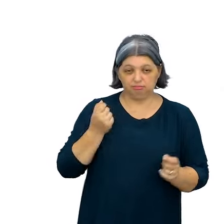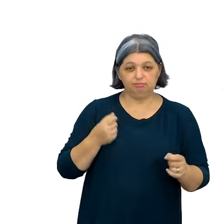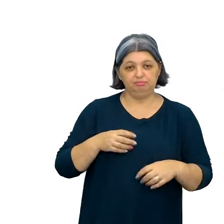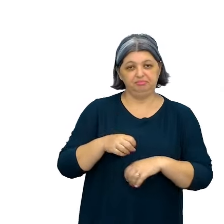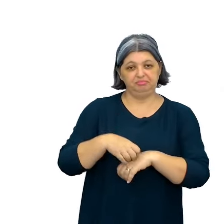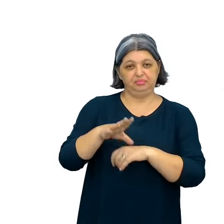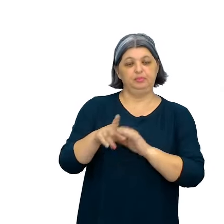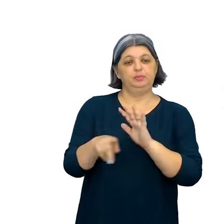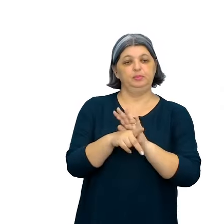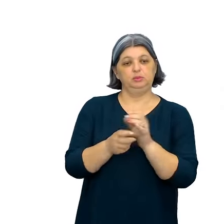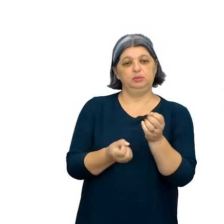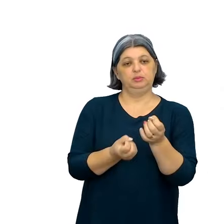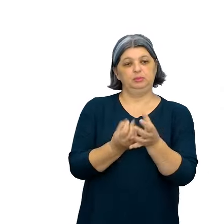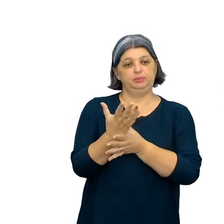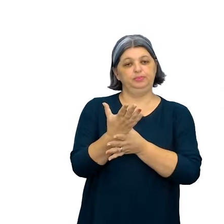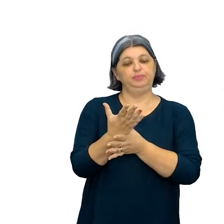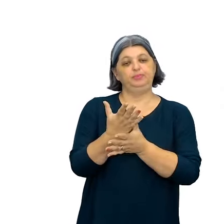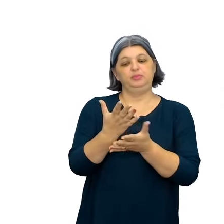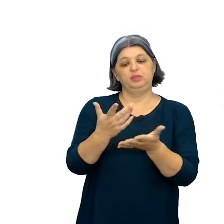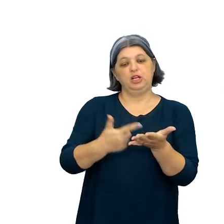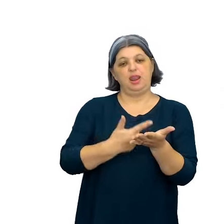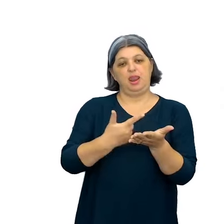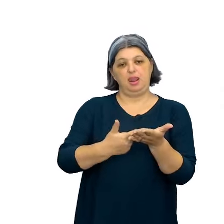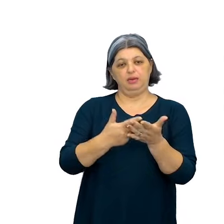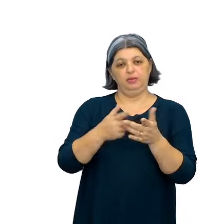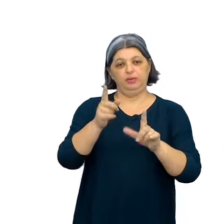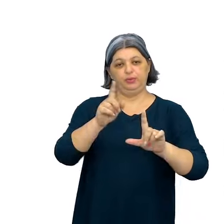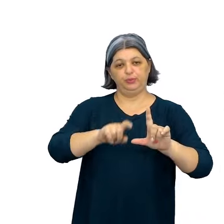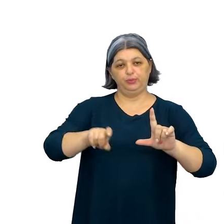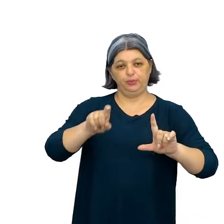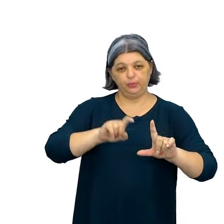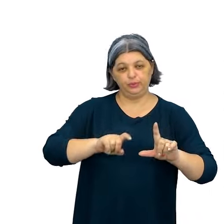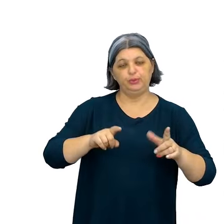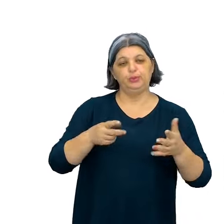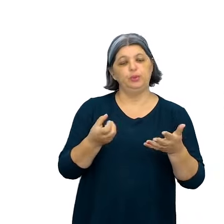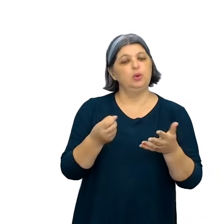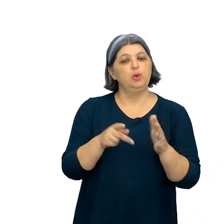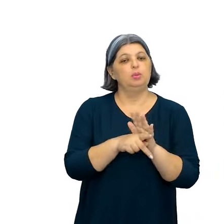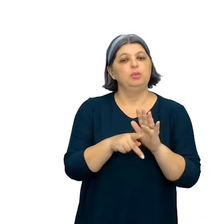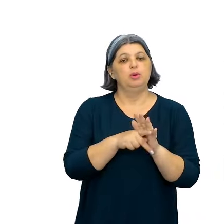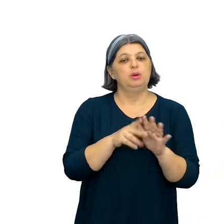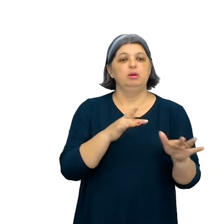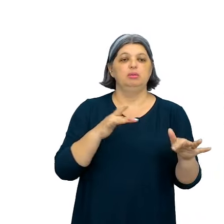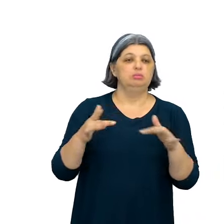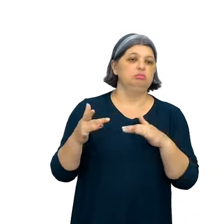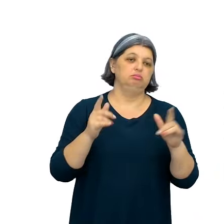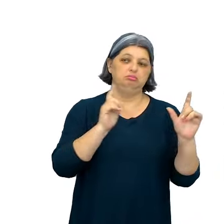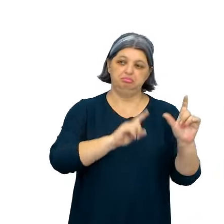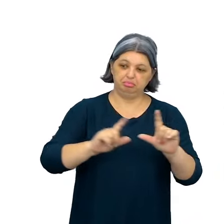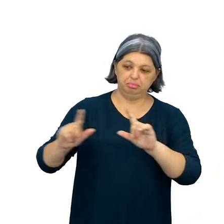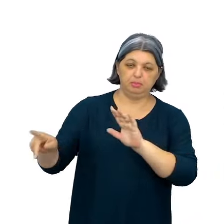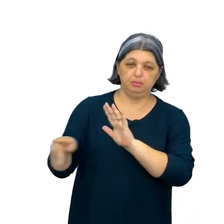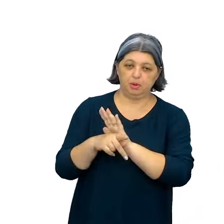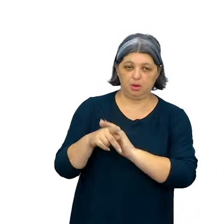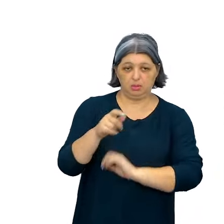produção de um livro virtual, ou de um livro mesmo, que possa ser deixado na sala de leitura com as produções dos próprios alunos,